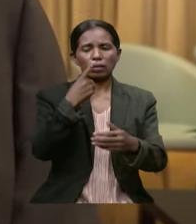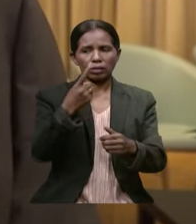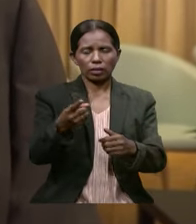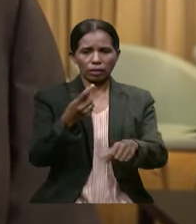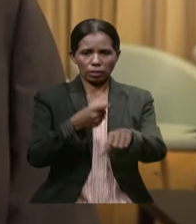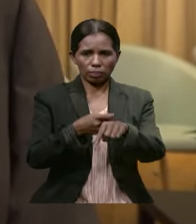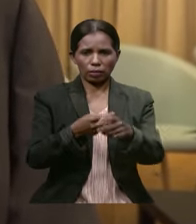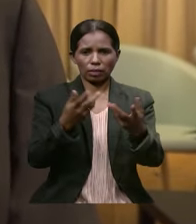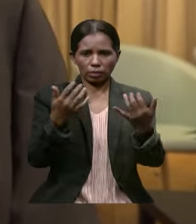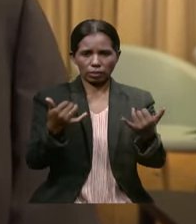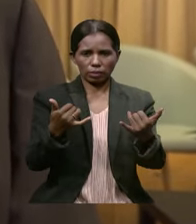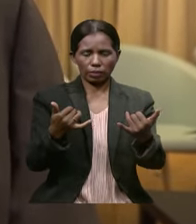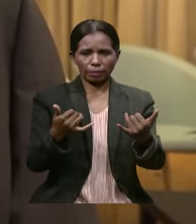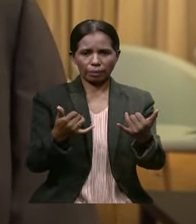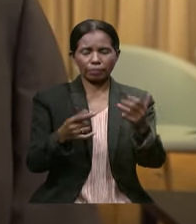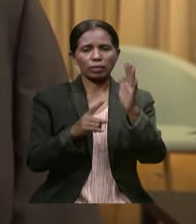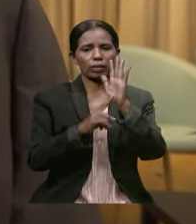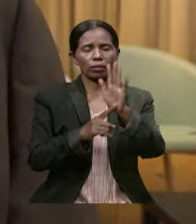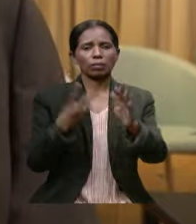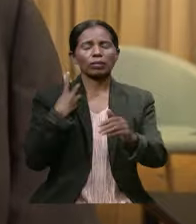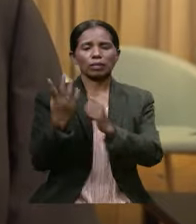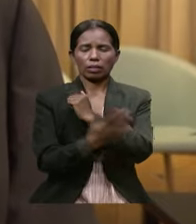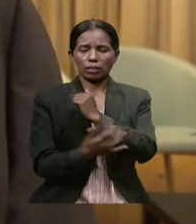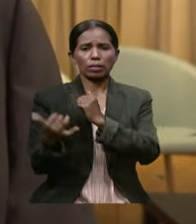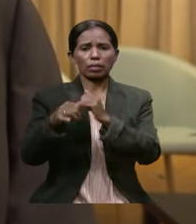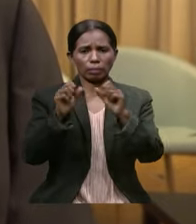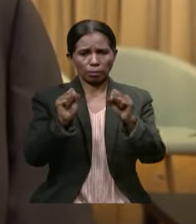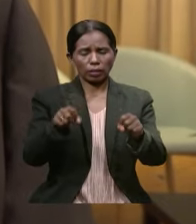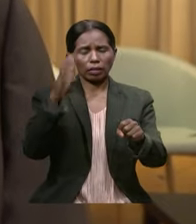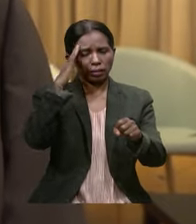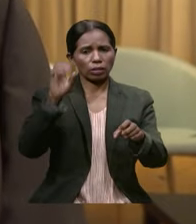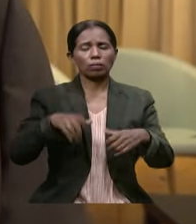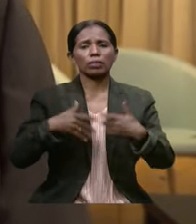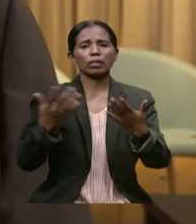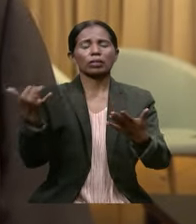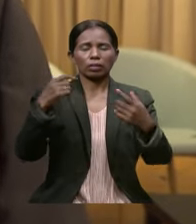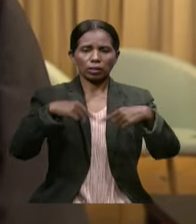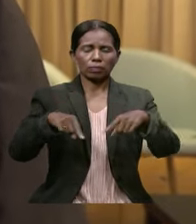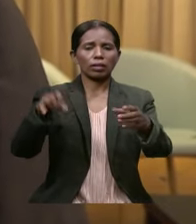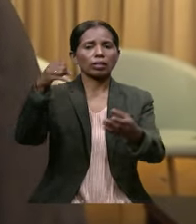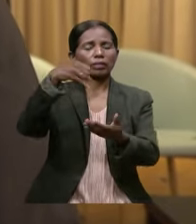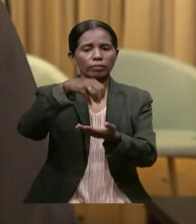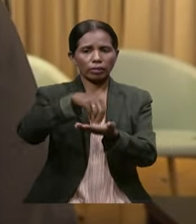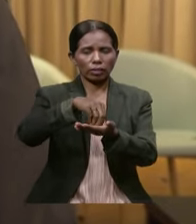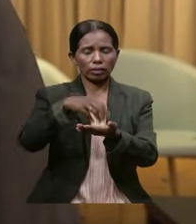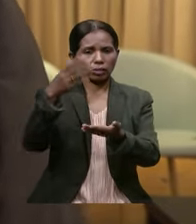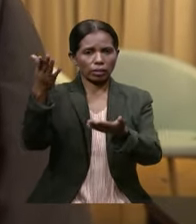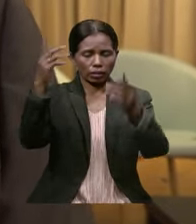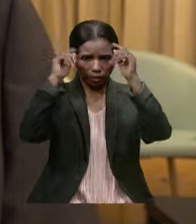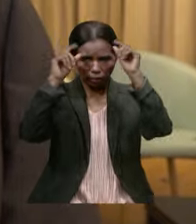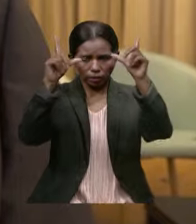situação real e tenha rain para ser bela Atene, ou em saber ser bela vai investir e a